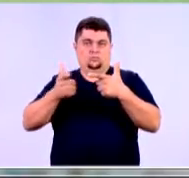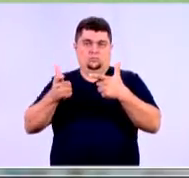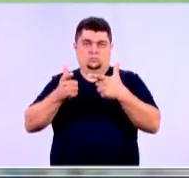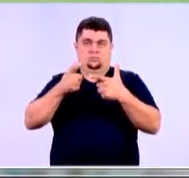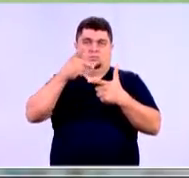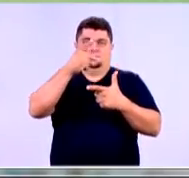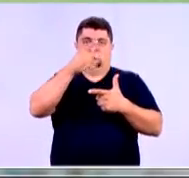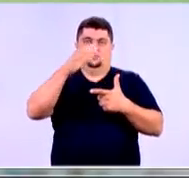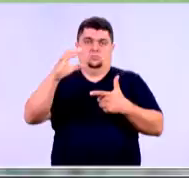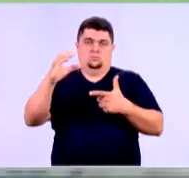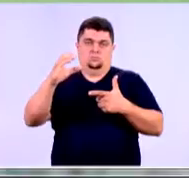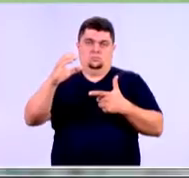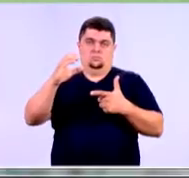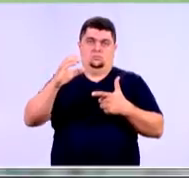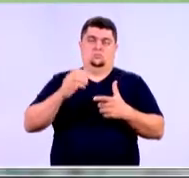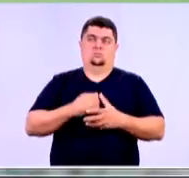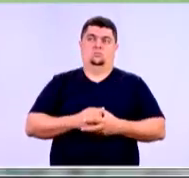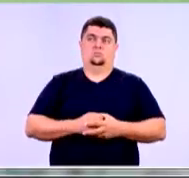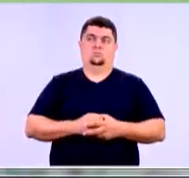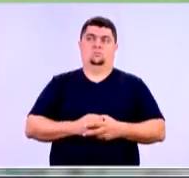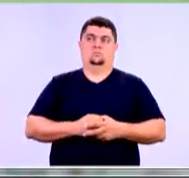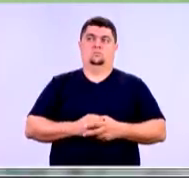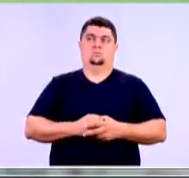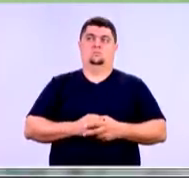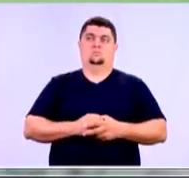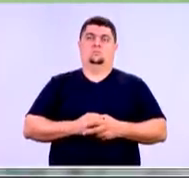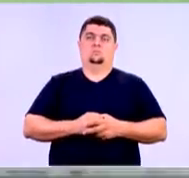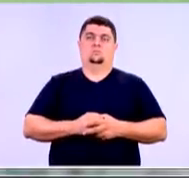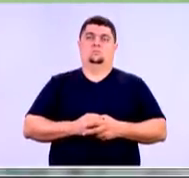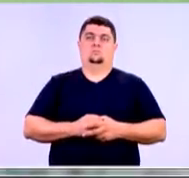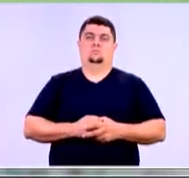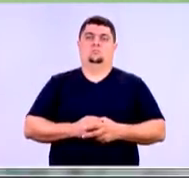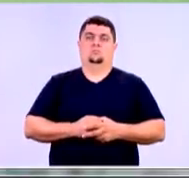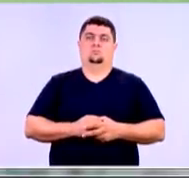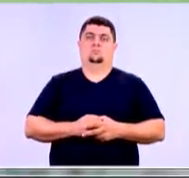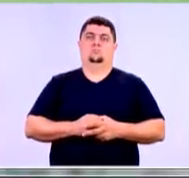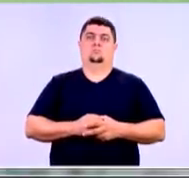dividido pelo passivo circulante.